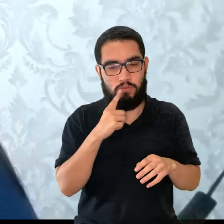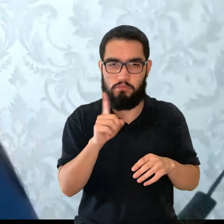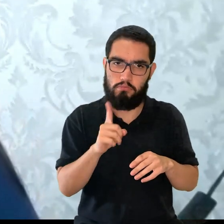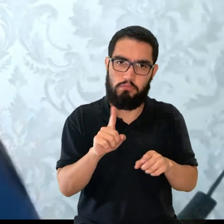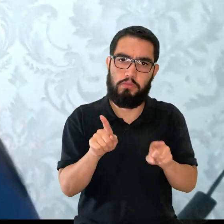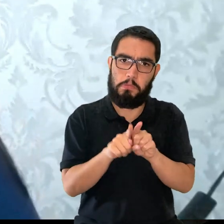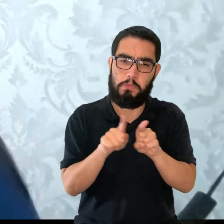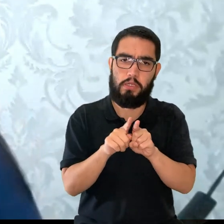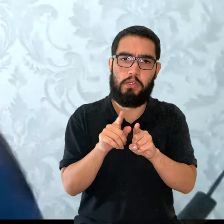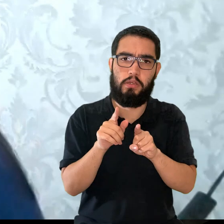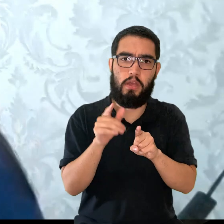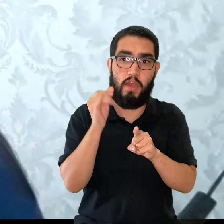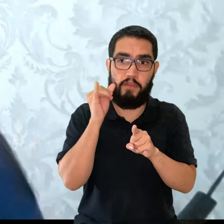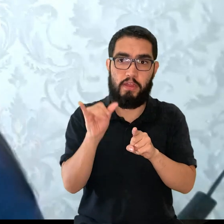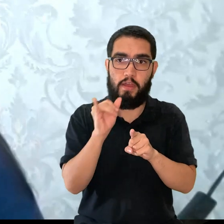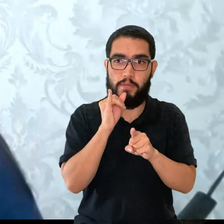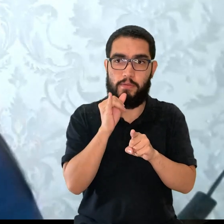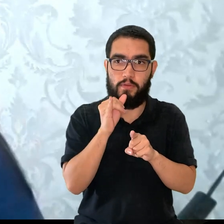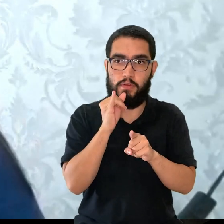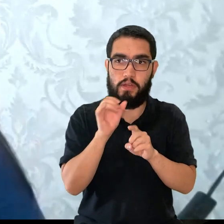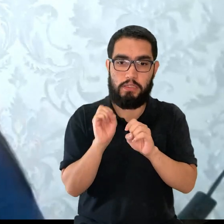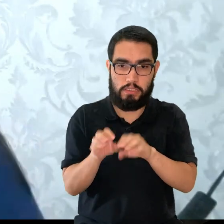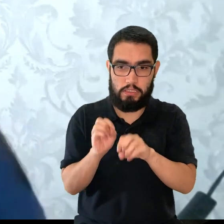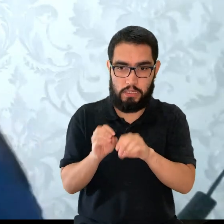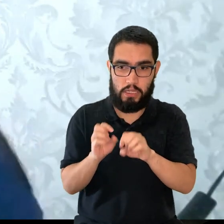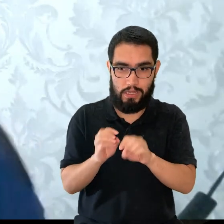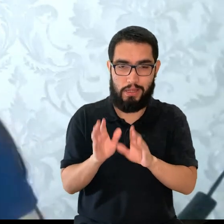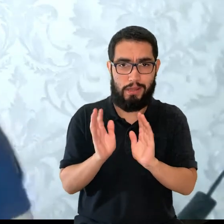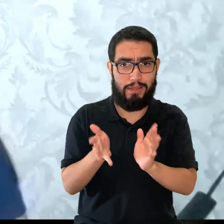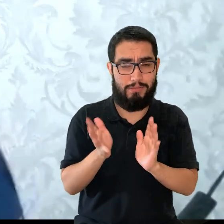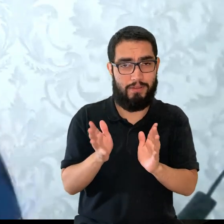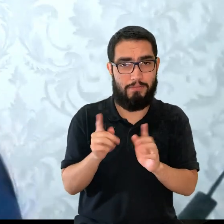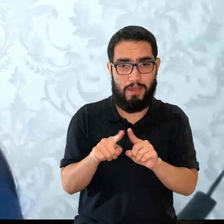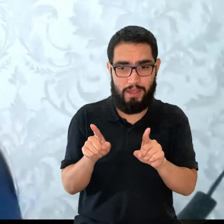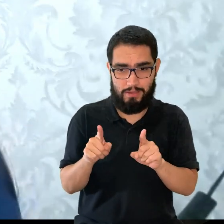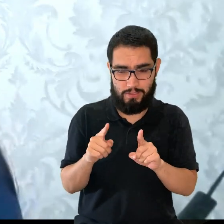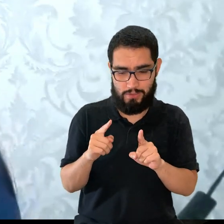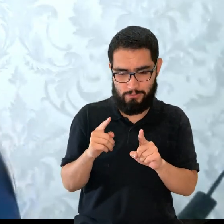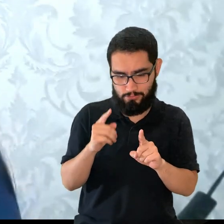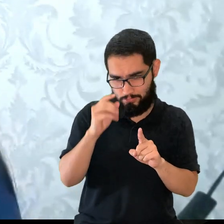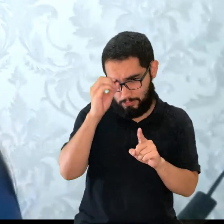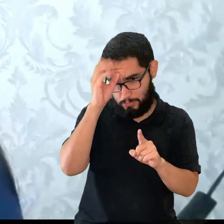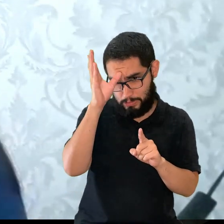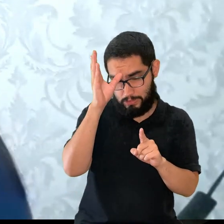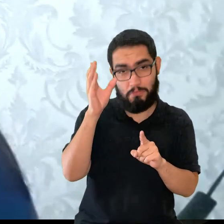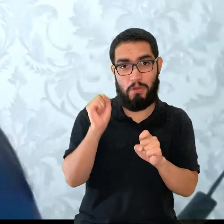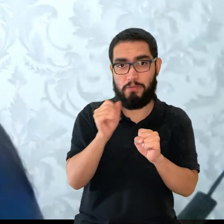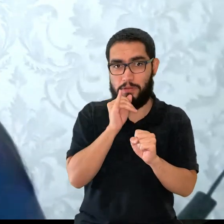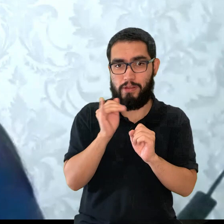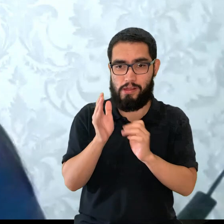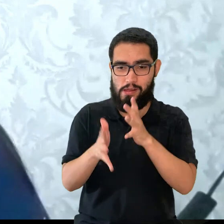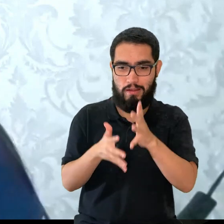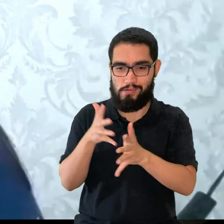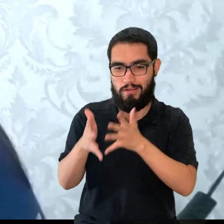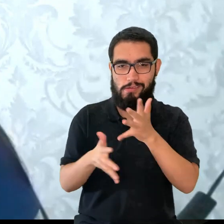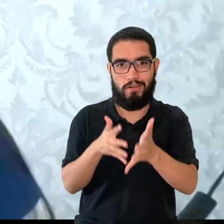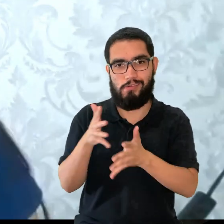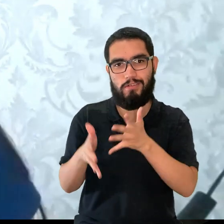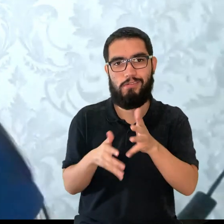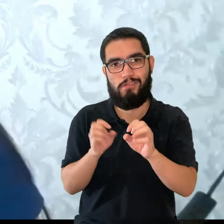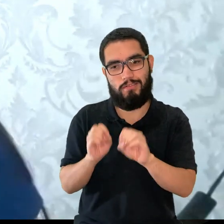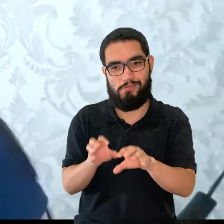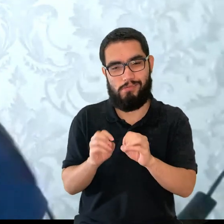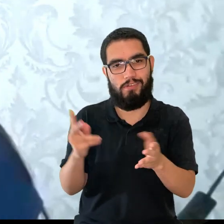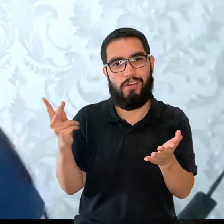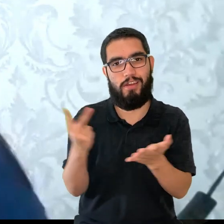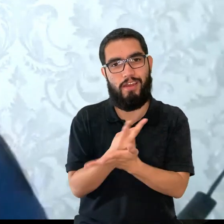surdo, né? Evite também ensinar Libras para ouvintes se você ainda também não tem muito conhecimento, porque acaba ensinando errado. Quantas pessoas